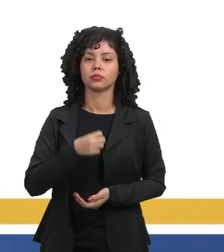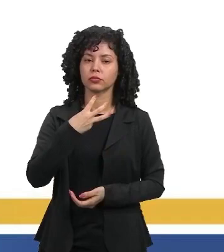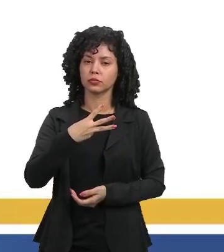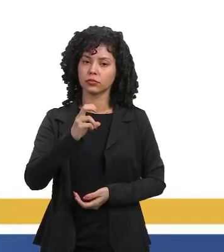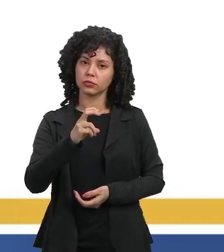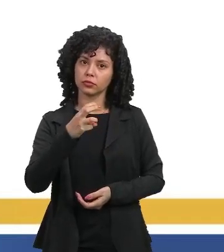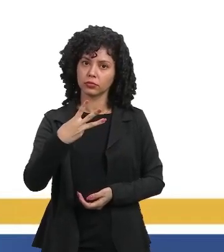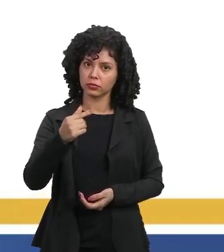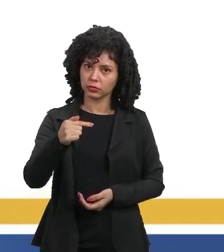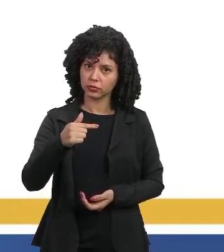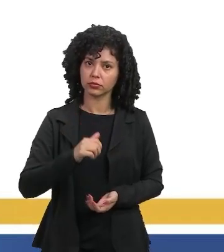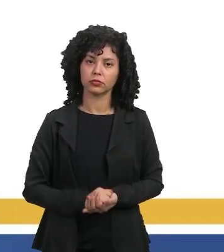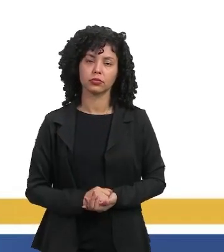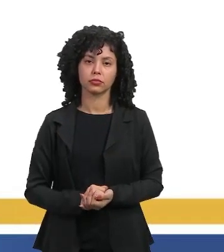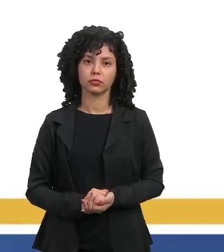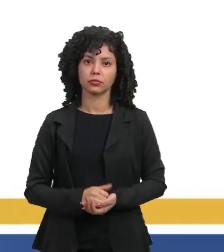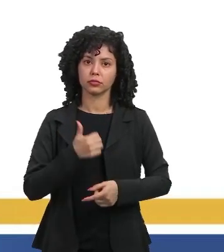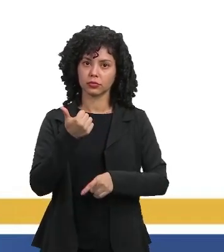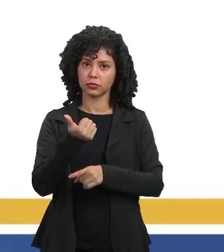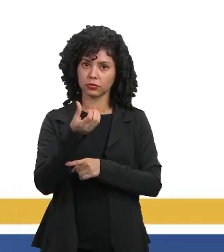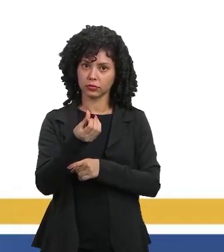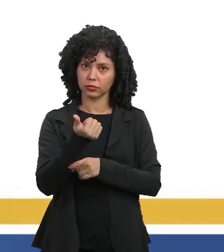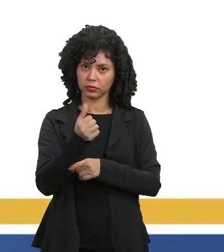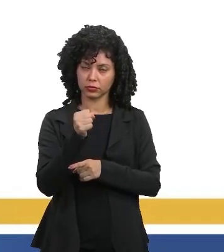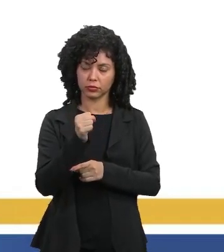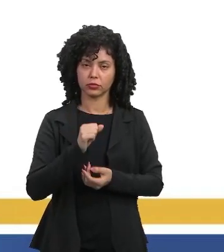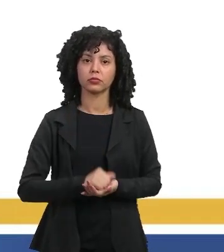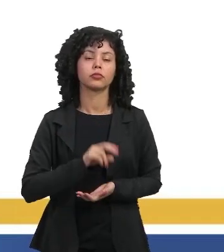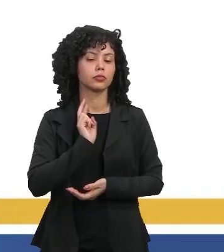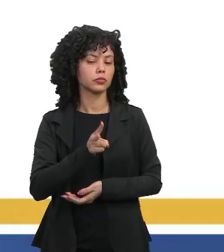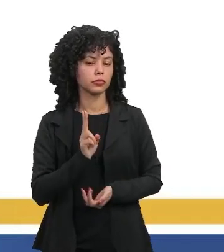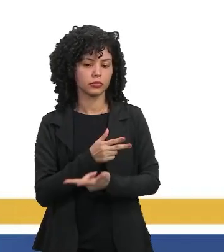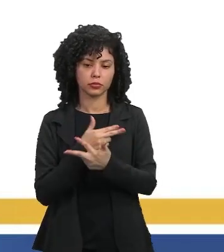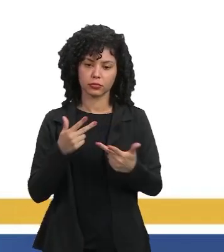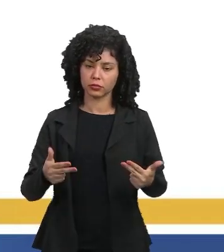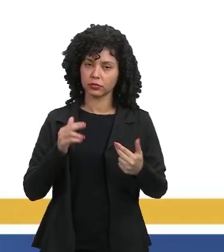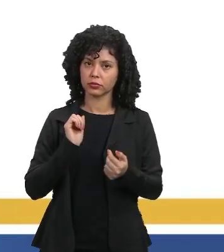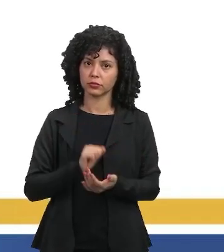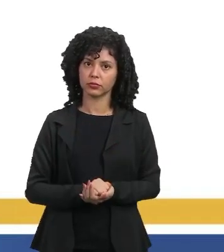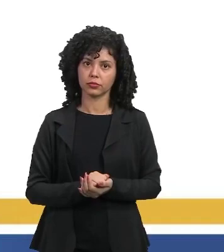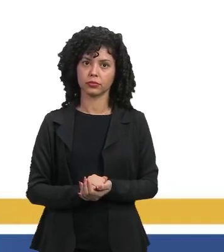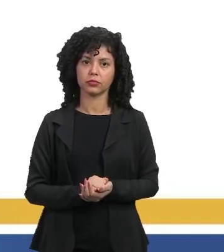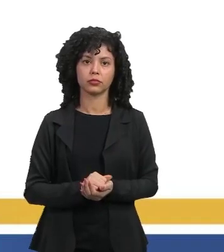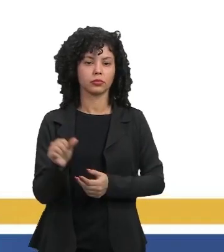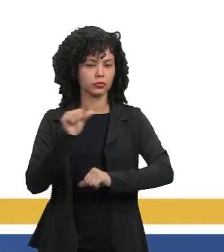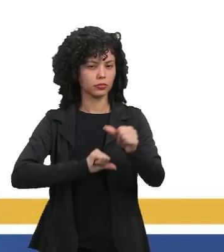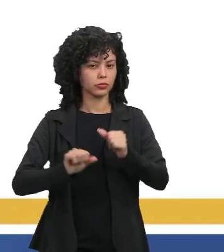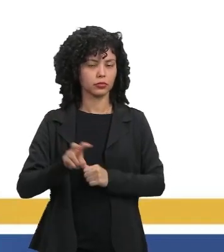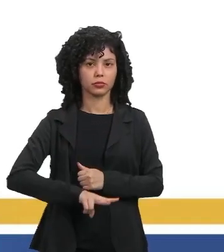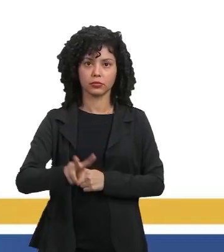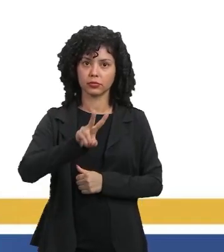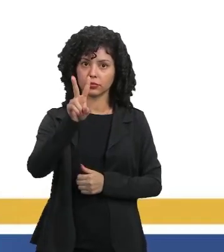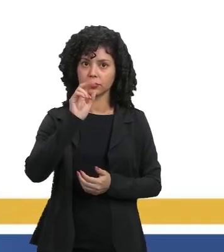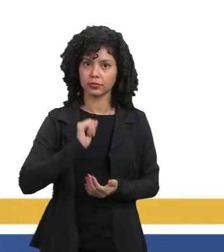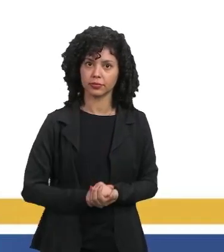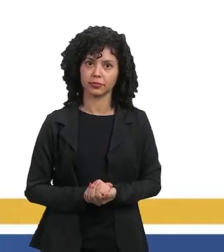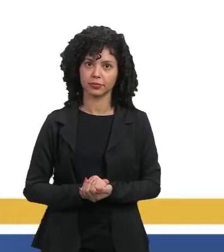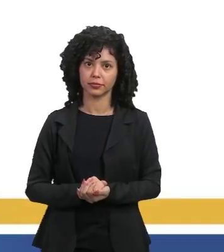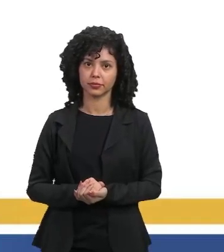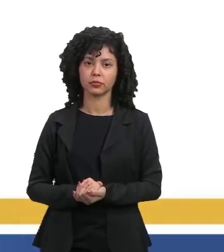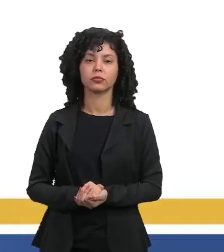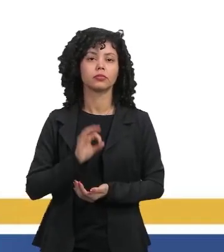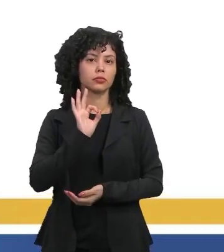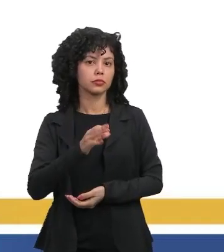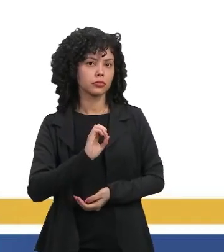37. Possuem 16 e 18 nêutrons. É a mesma coisa da 2, só que mudaram os valores, né? Para você descobrir se está certo